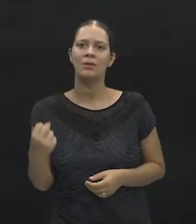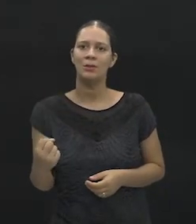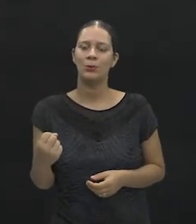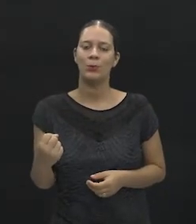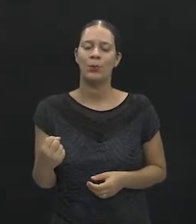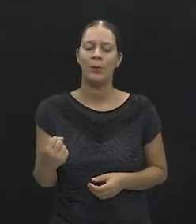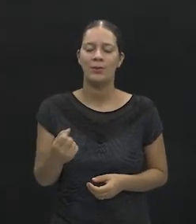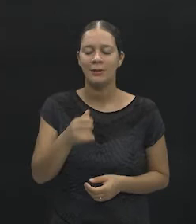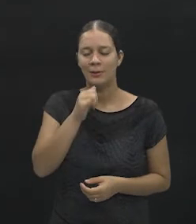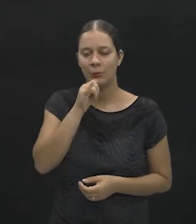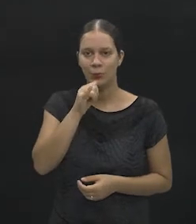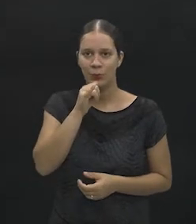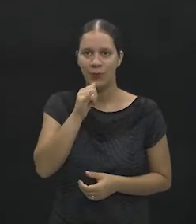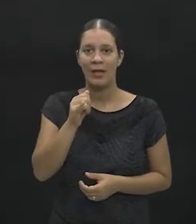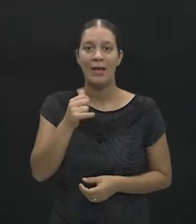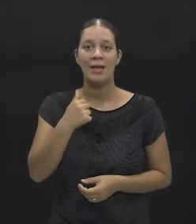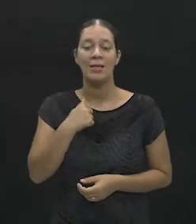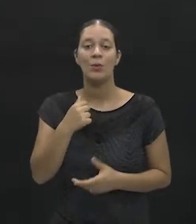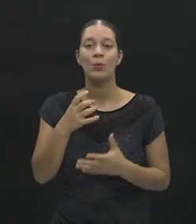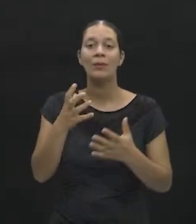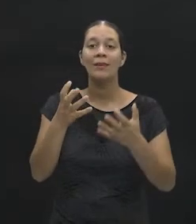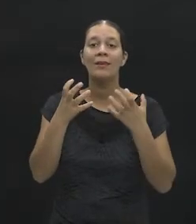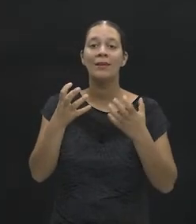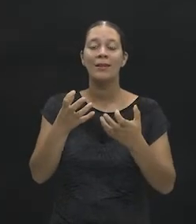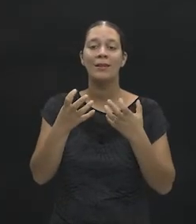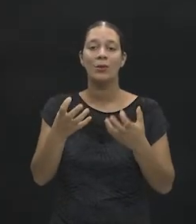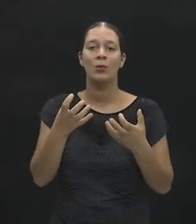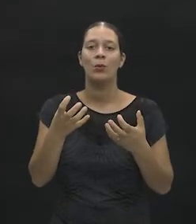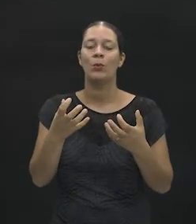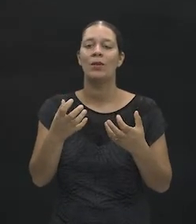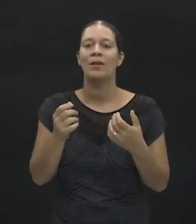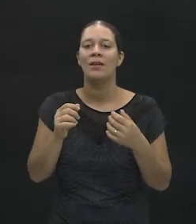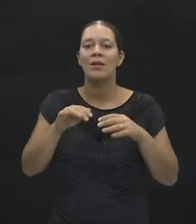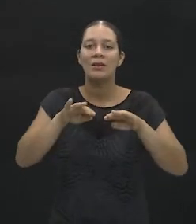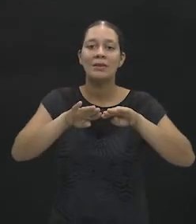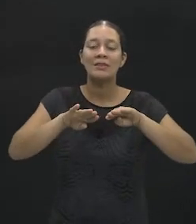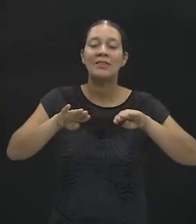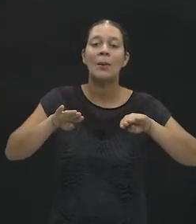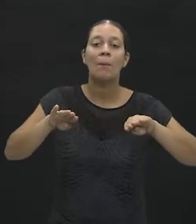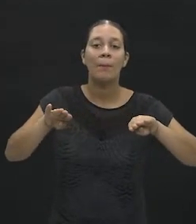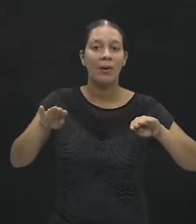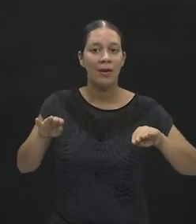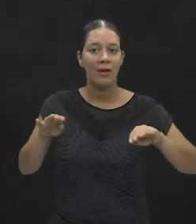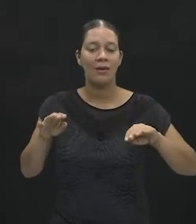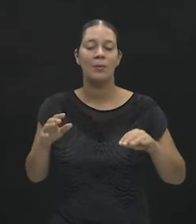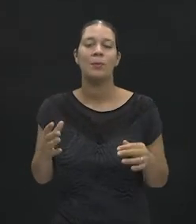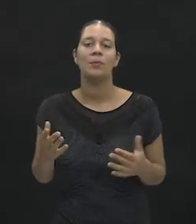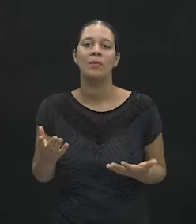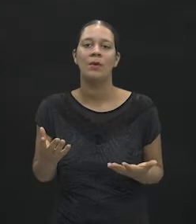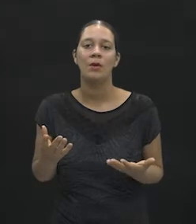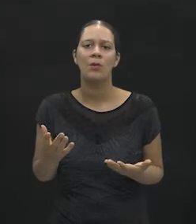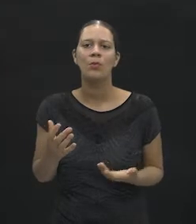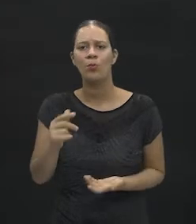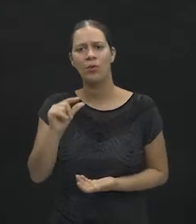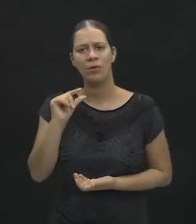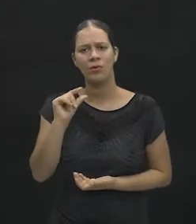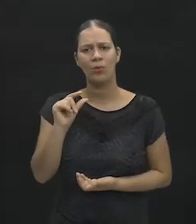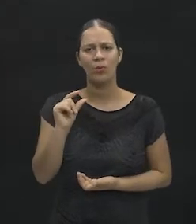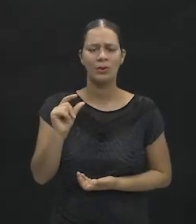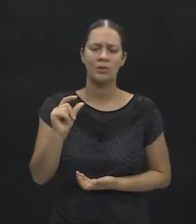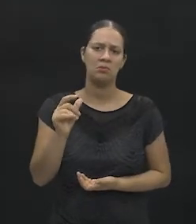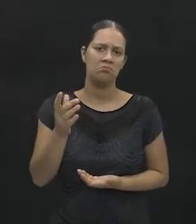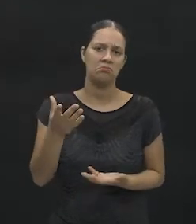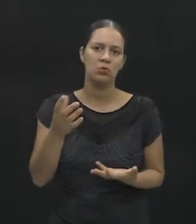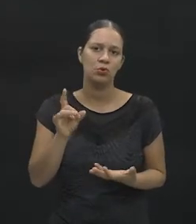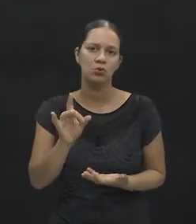um ímã. Show? Por exemplo, quero separar num recipiente não muito grande, não muito exagerado, coisa